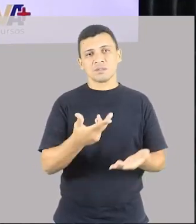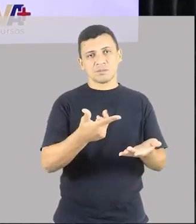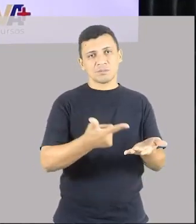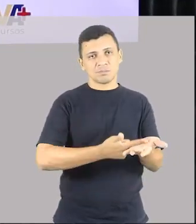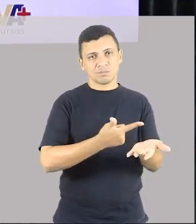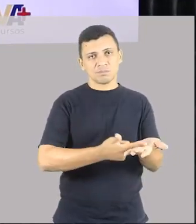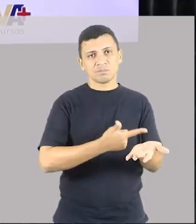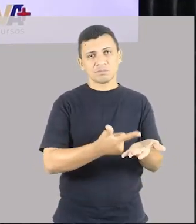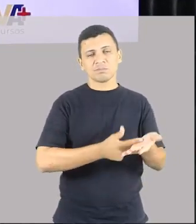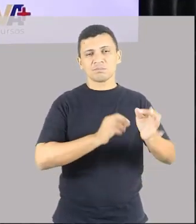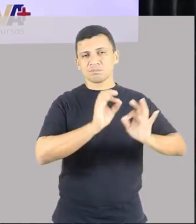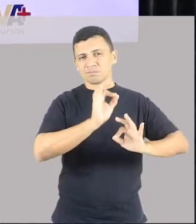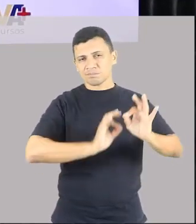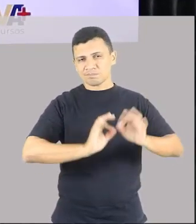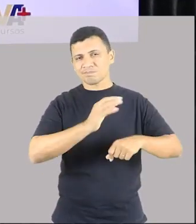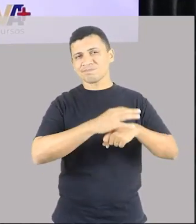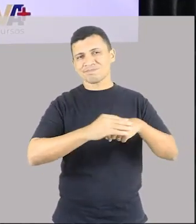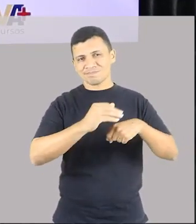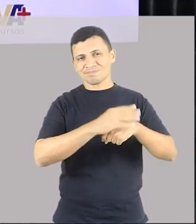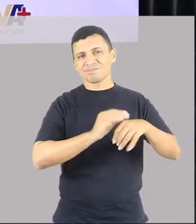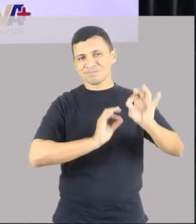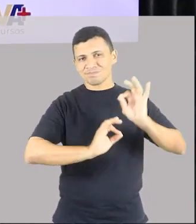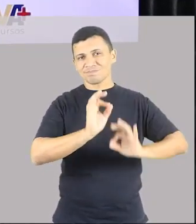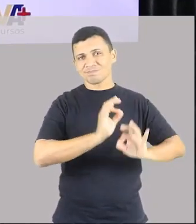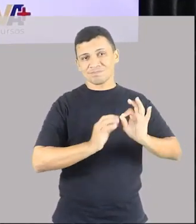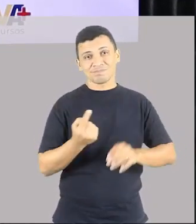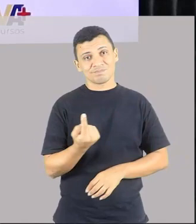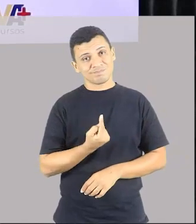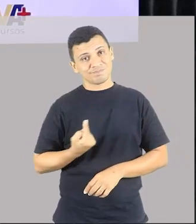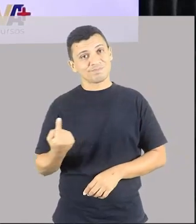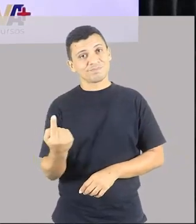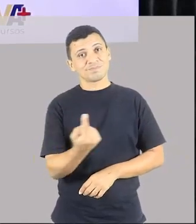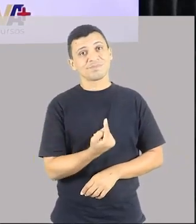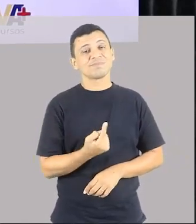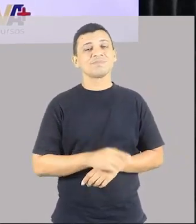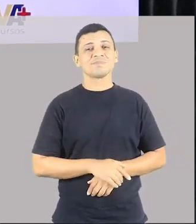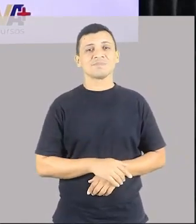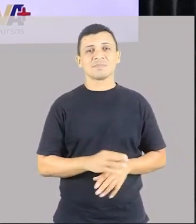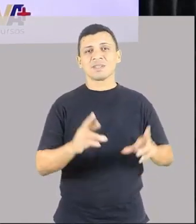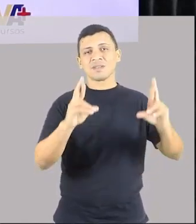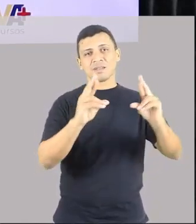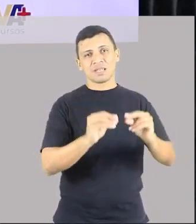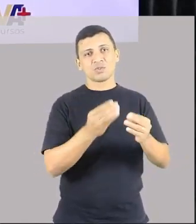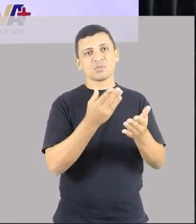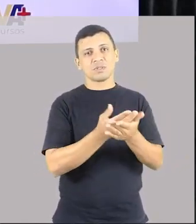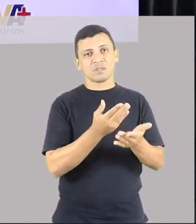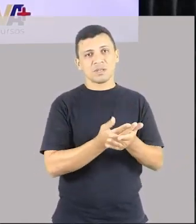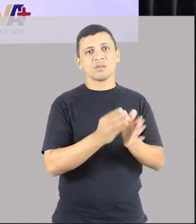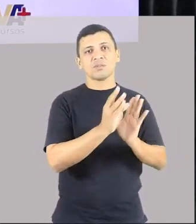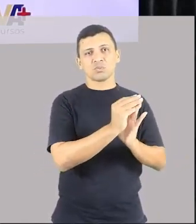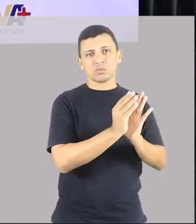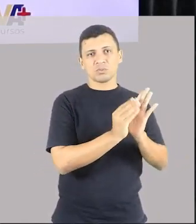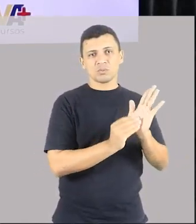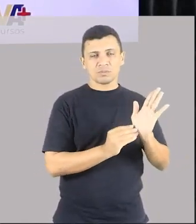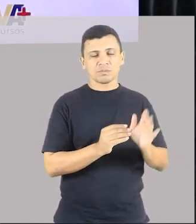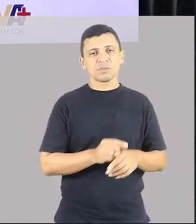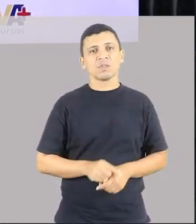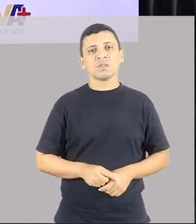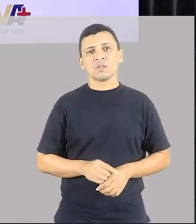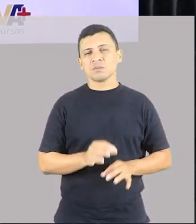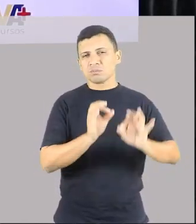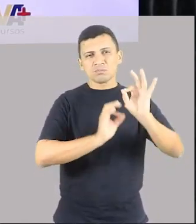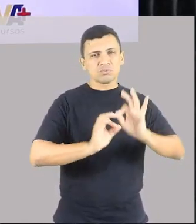apostila muito carinhosamente também elaborada por nós, com o resumo da aula, o resumo do conteúdo, todo